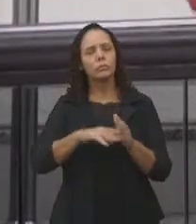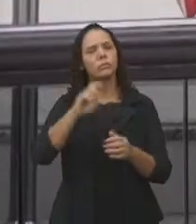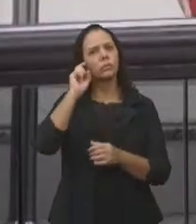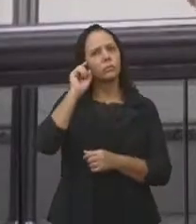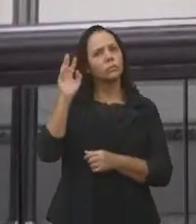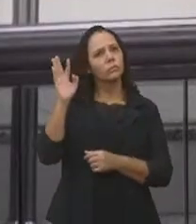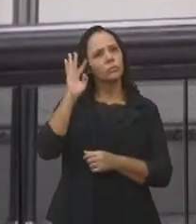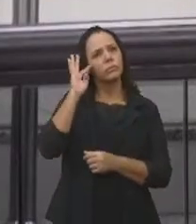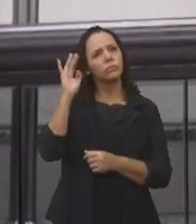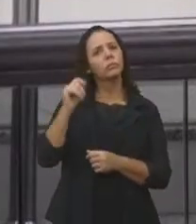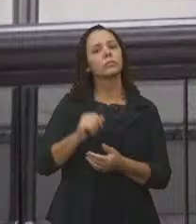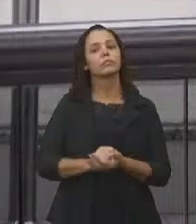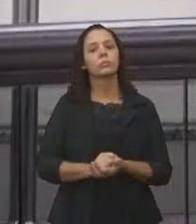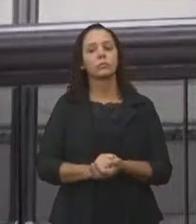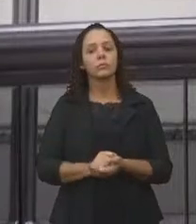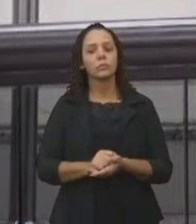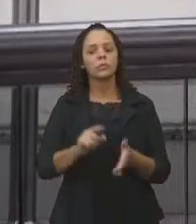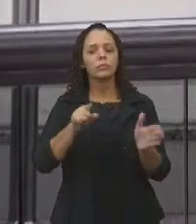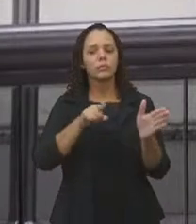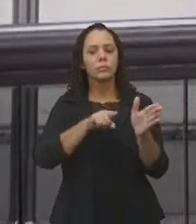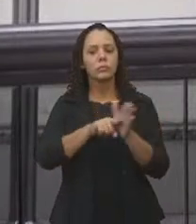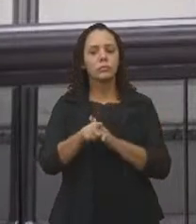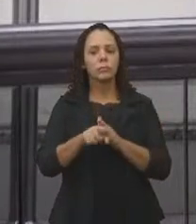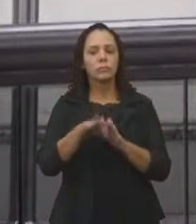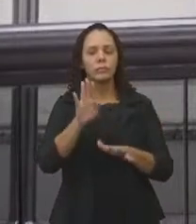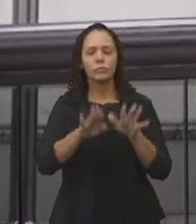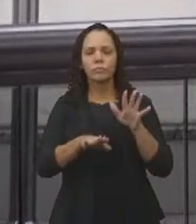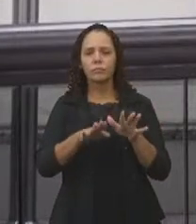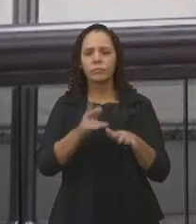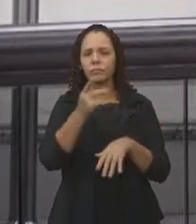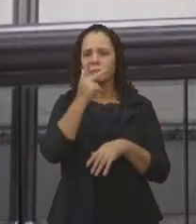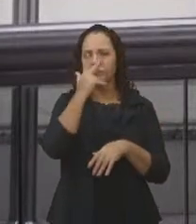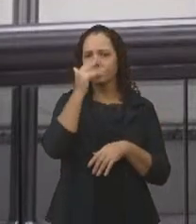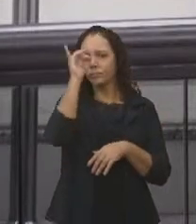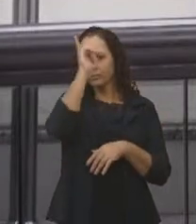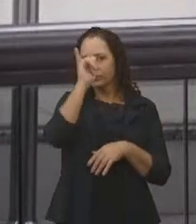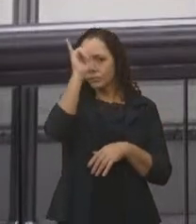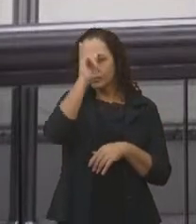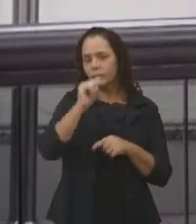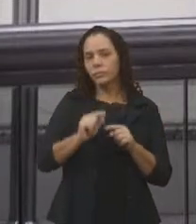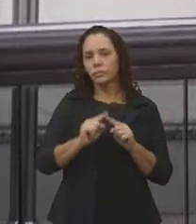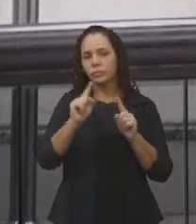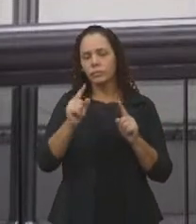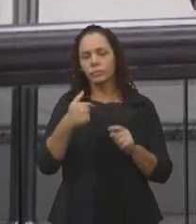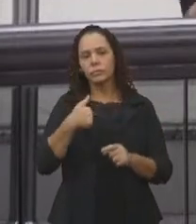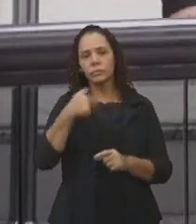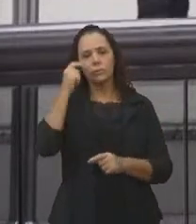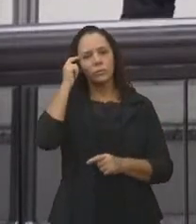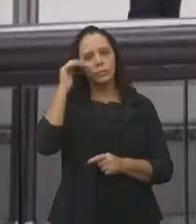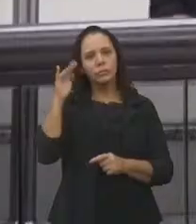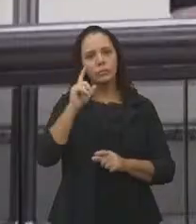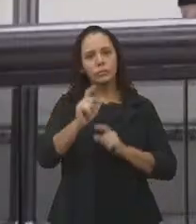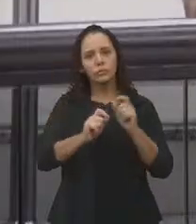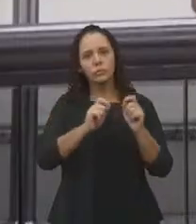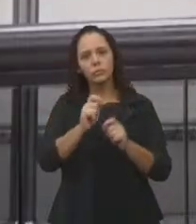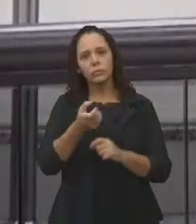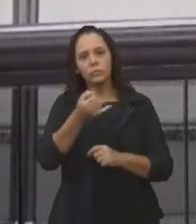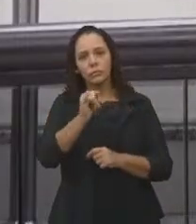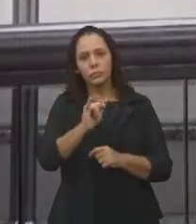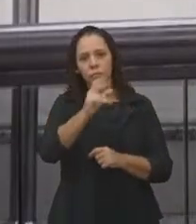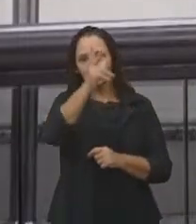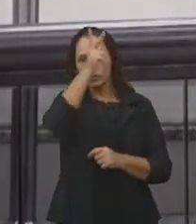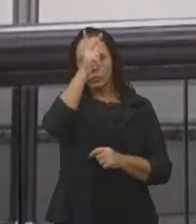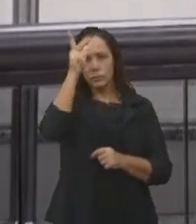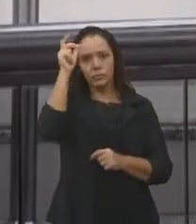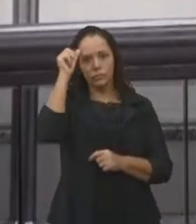pergunta um pouco sem noção, digamos assim. Mas o que eu pensei durante a semana? Se a Prefeitura de